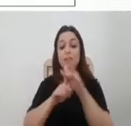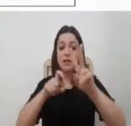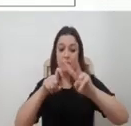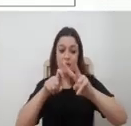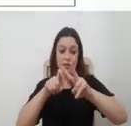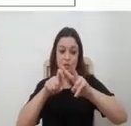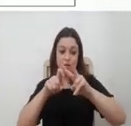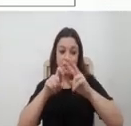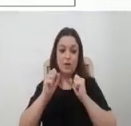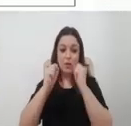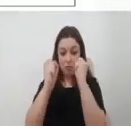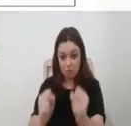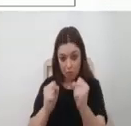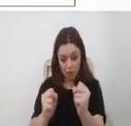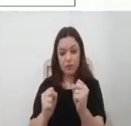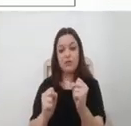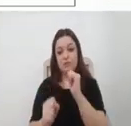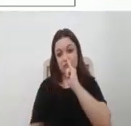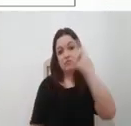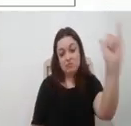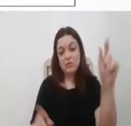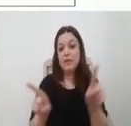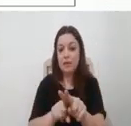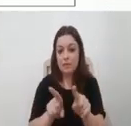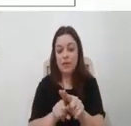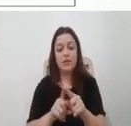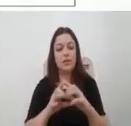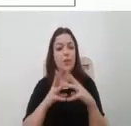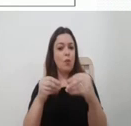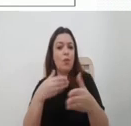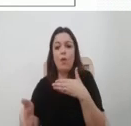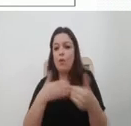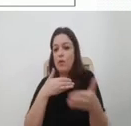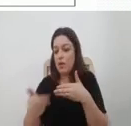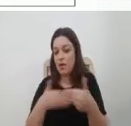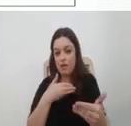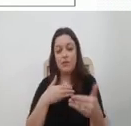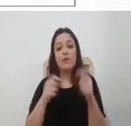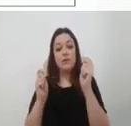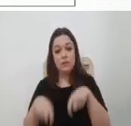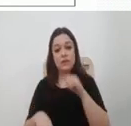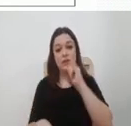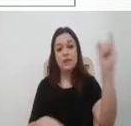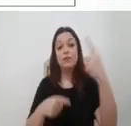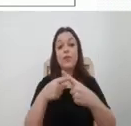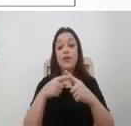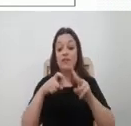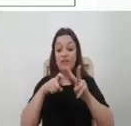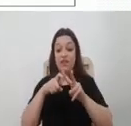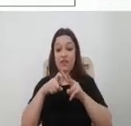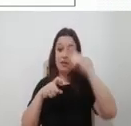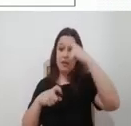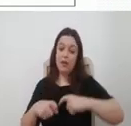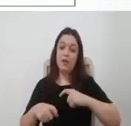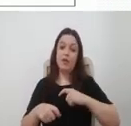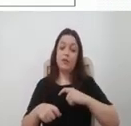Medicina Veterinária ele deve ser notificado em todos os casos de maus tratos, porque